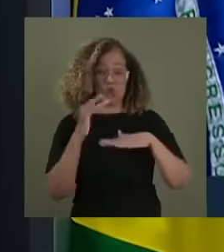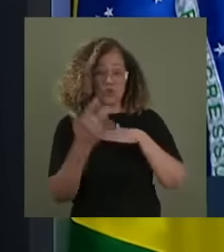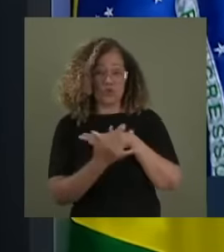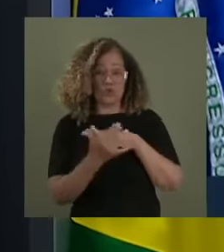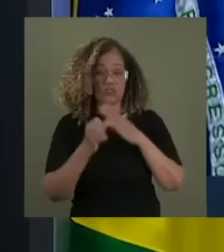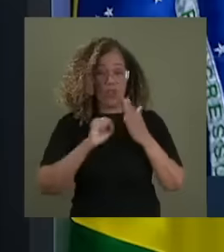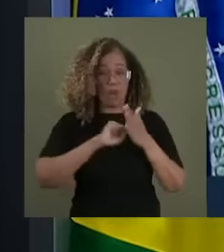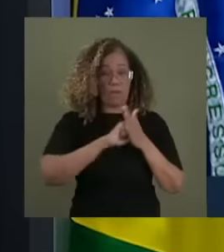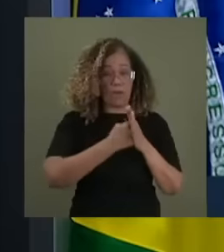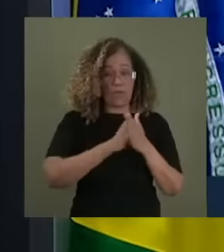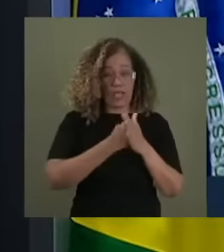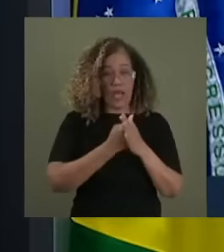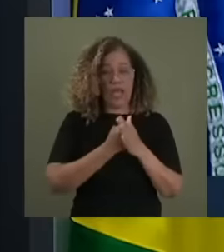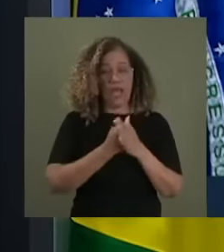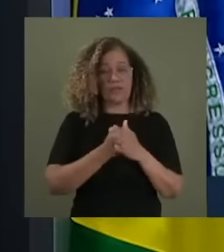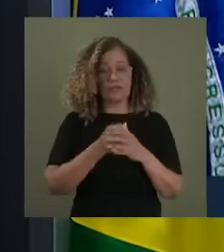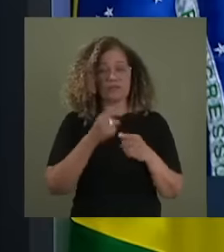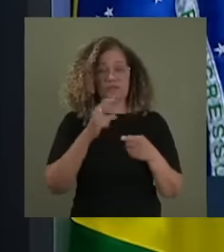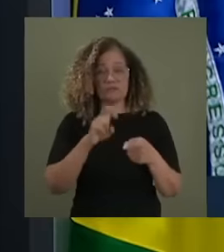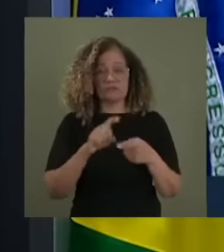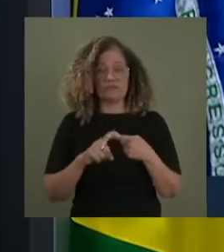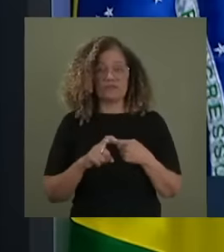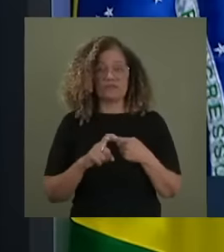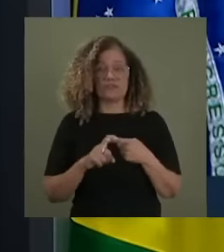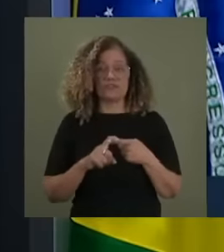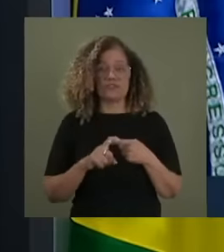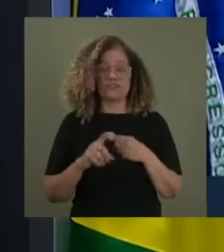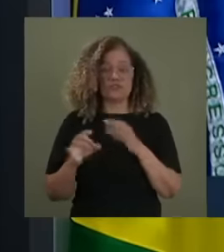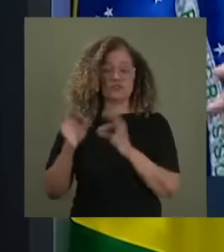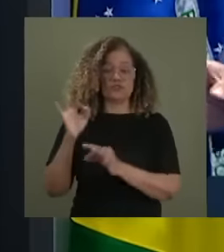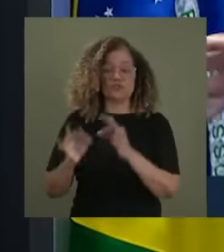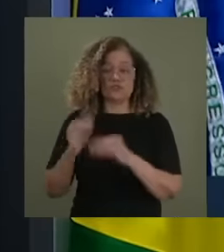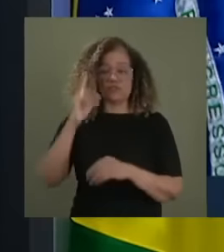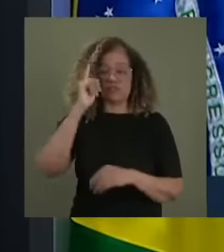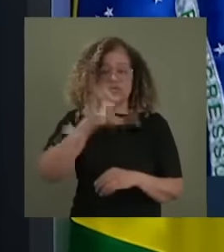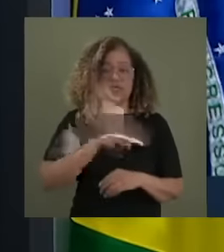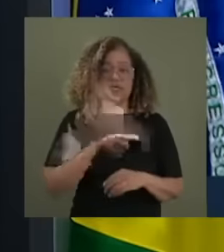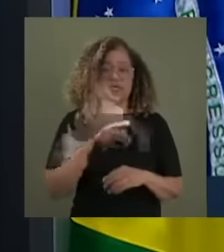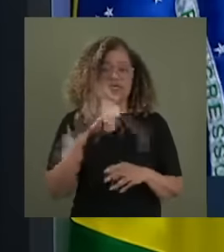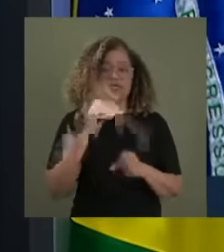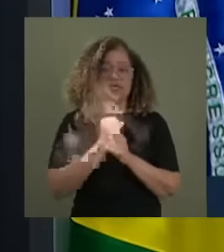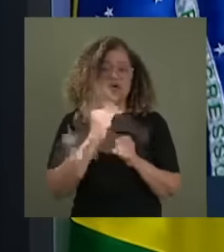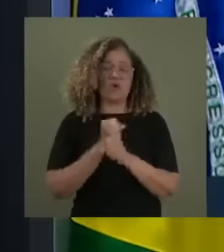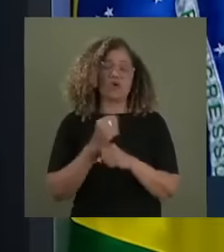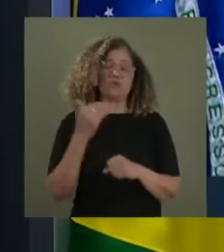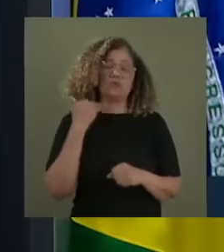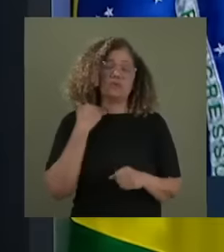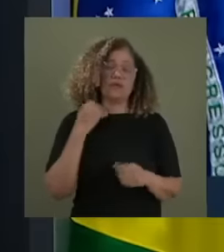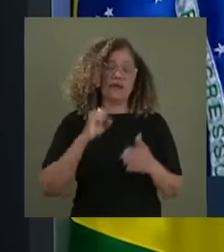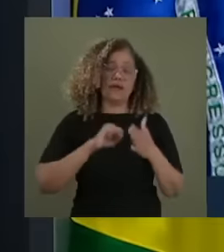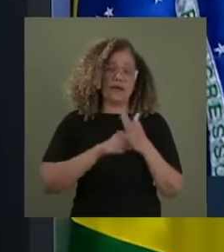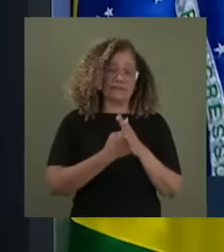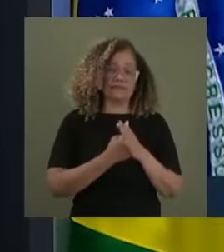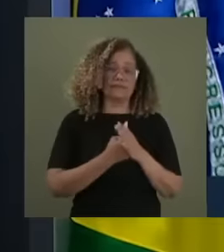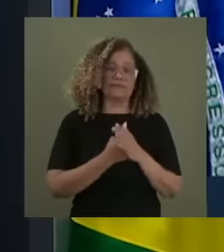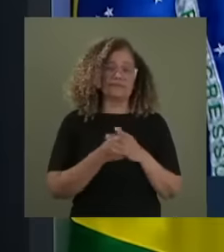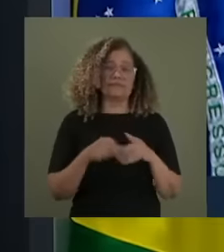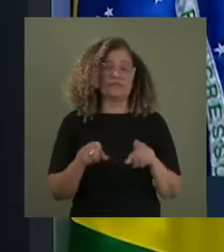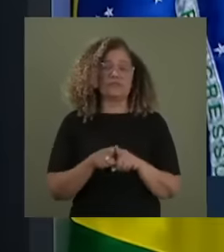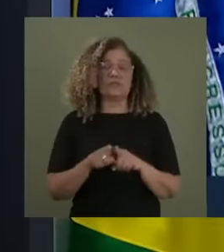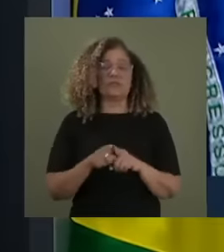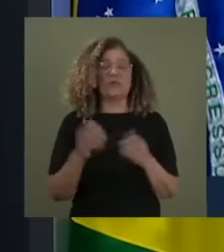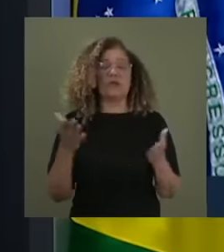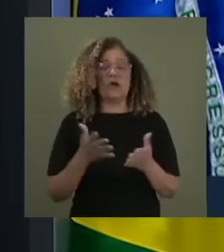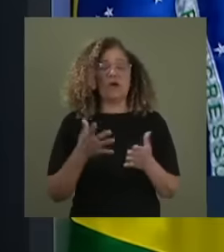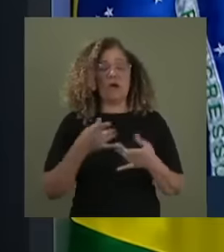bloqueadas por determinação judicial conta bancária congelada é uma aberração em cima de aberração até o passaporte